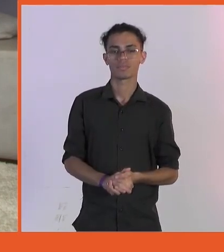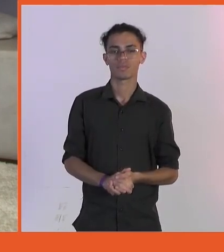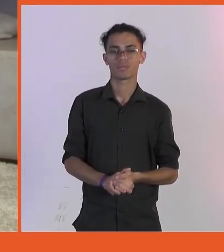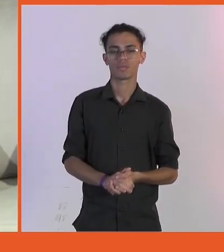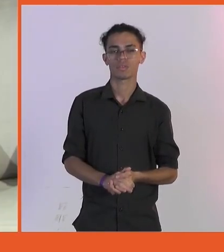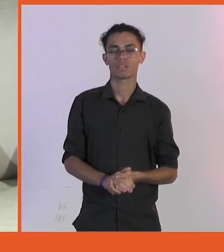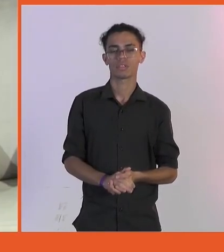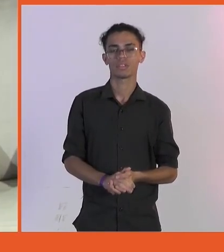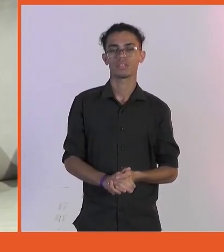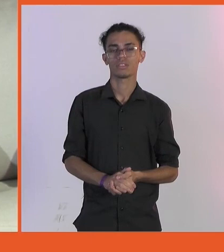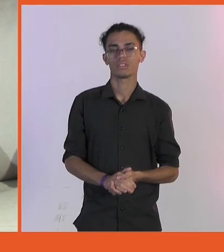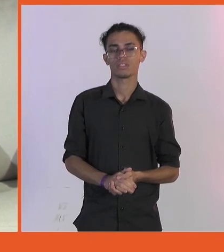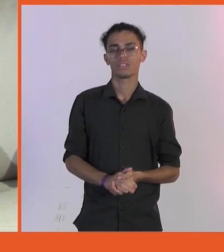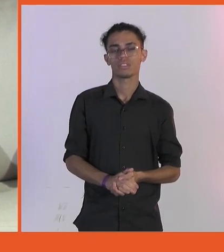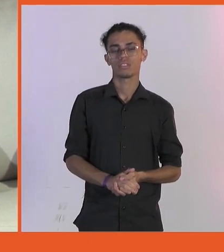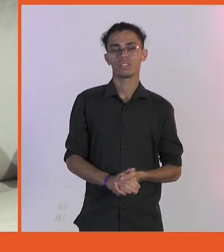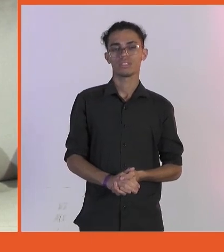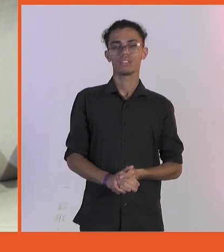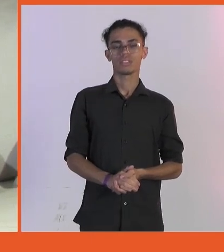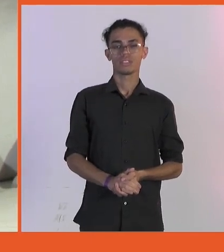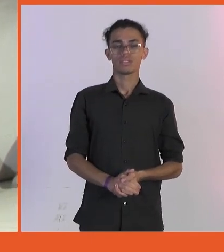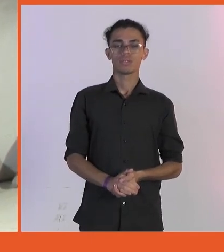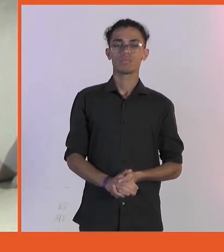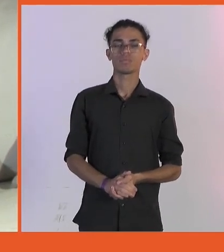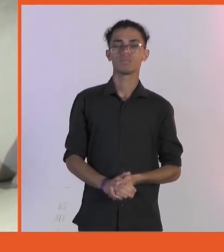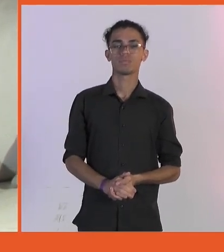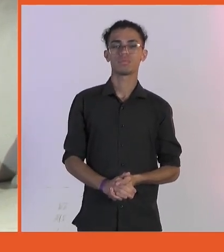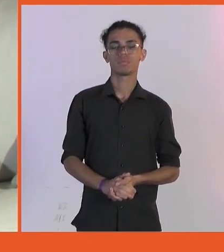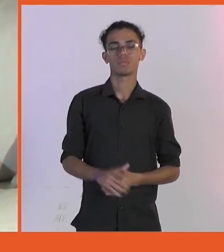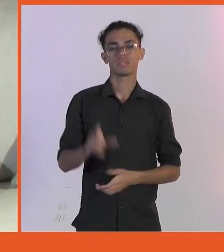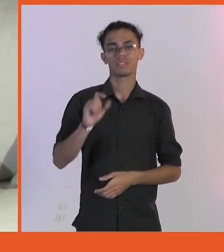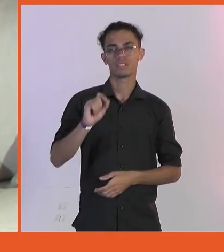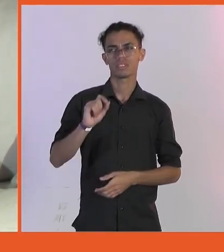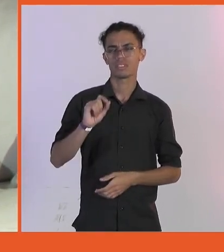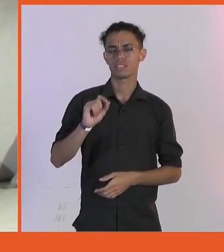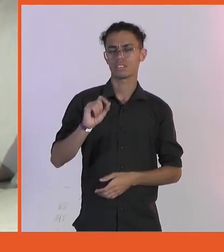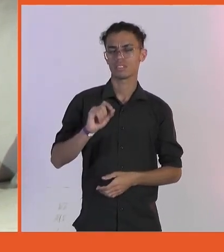Eu acho que a gente, no nosso caso, a gente tenta trabalhar cada rede,